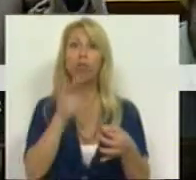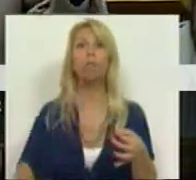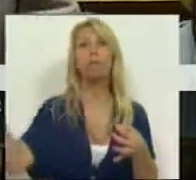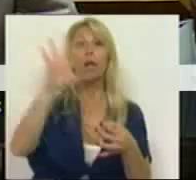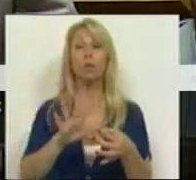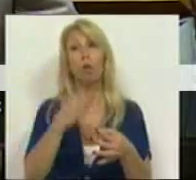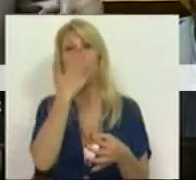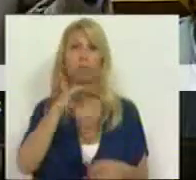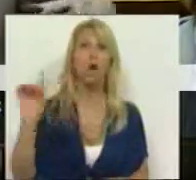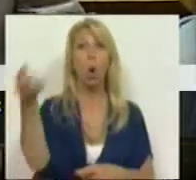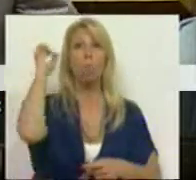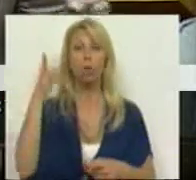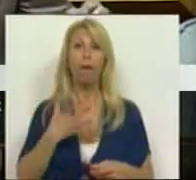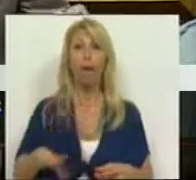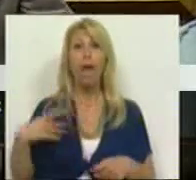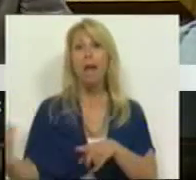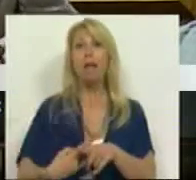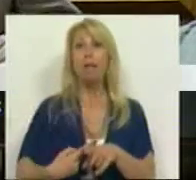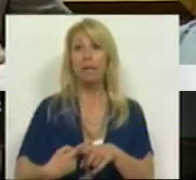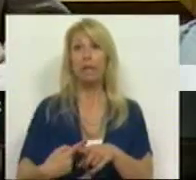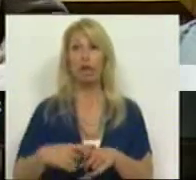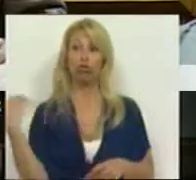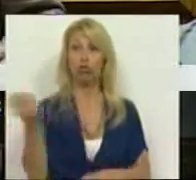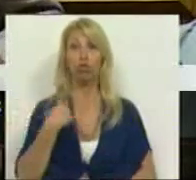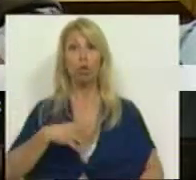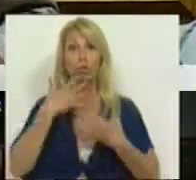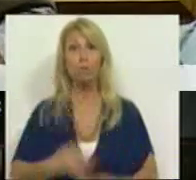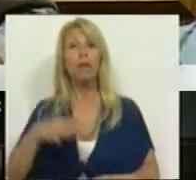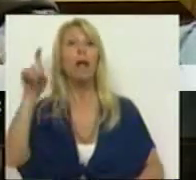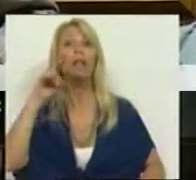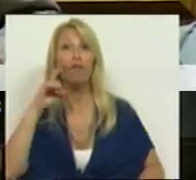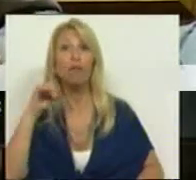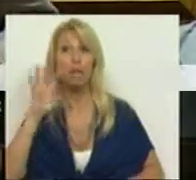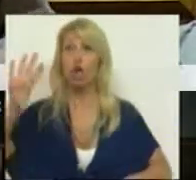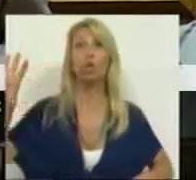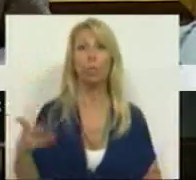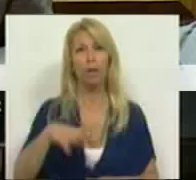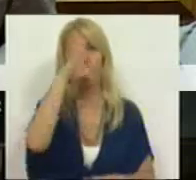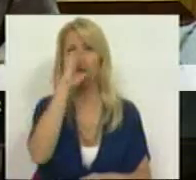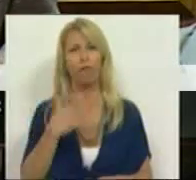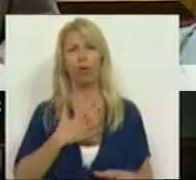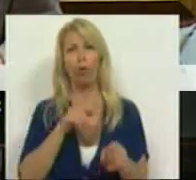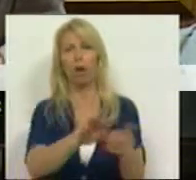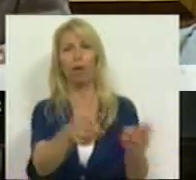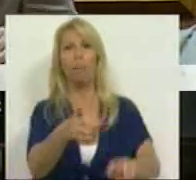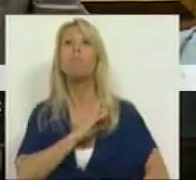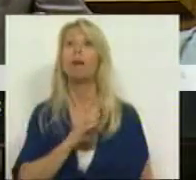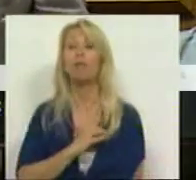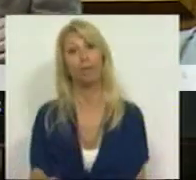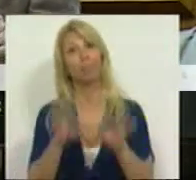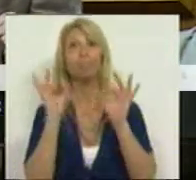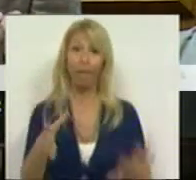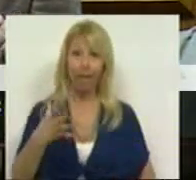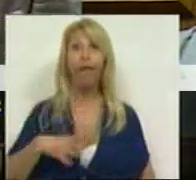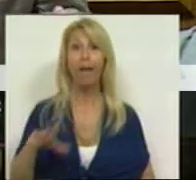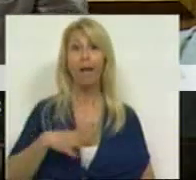os interesses de todos nós, do povo português e do país, nunca nenhum Governo os queria privatizar. Como é para defender os interesses dos privados? É